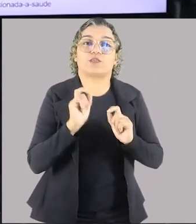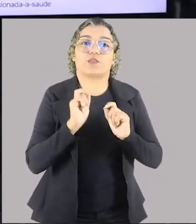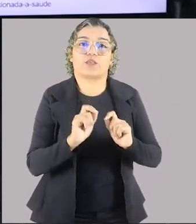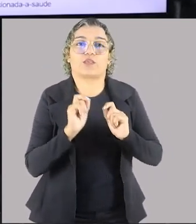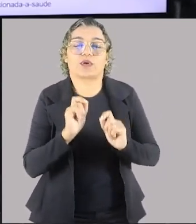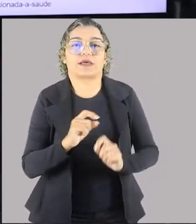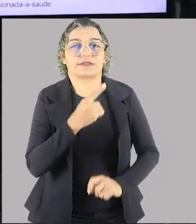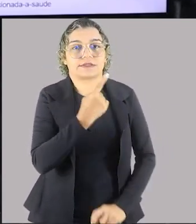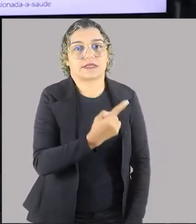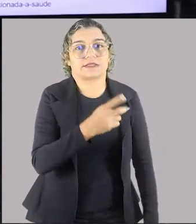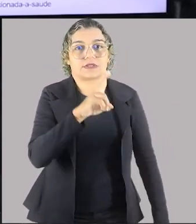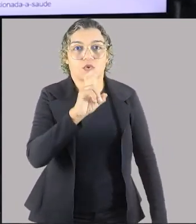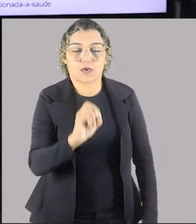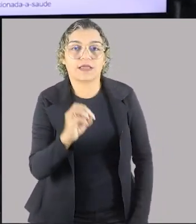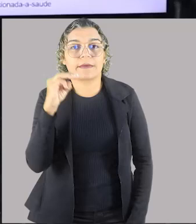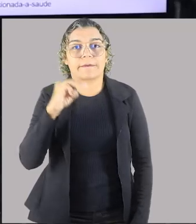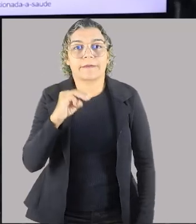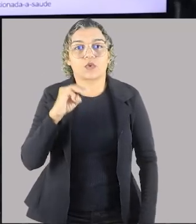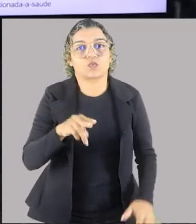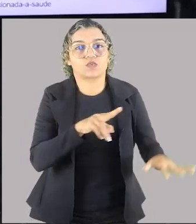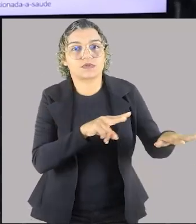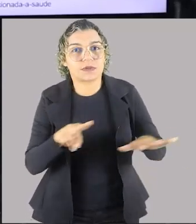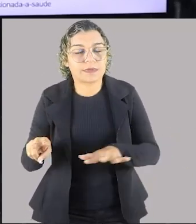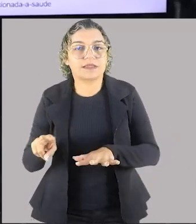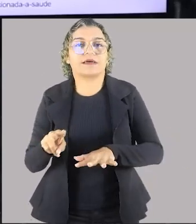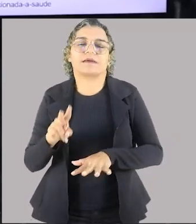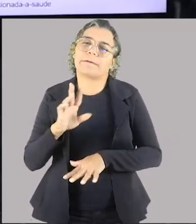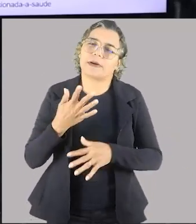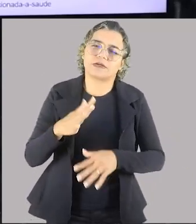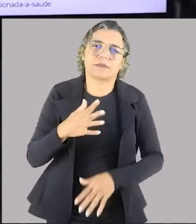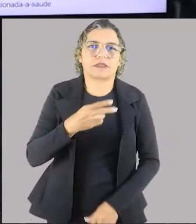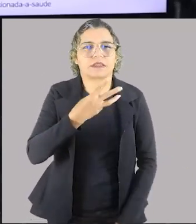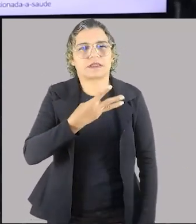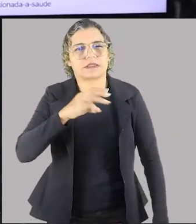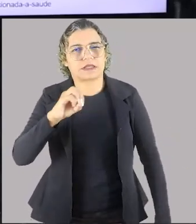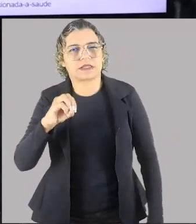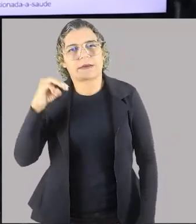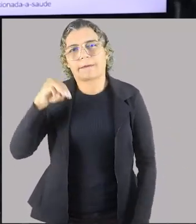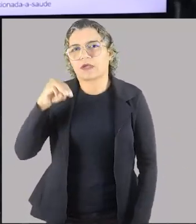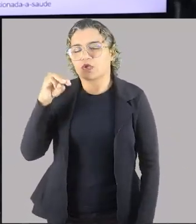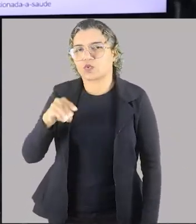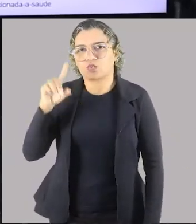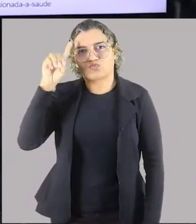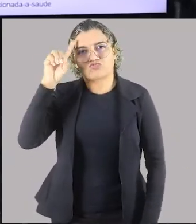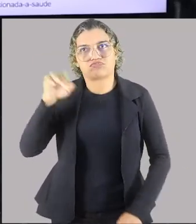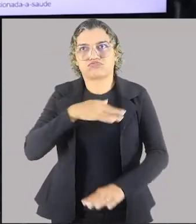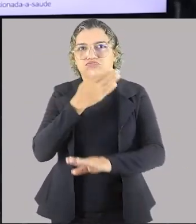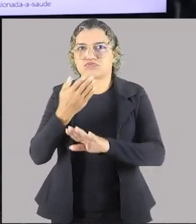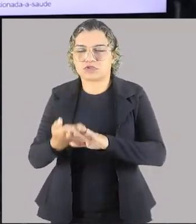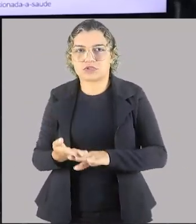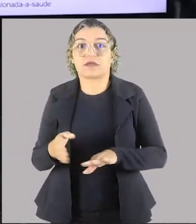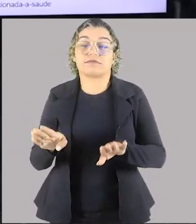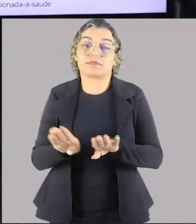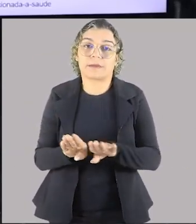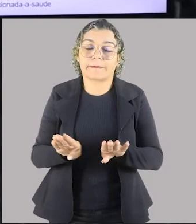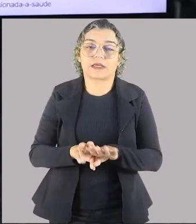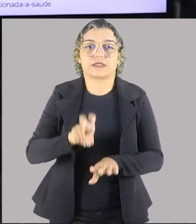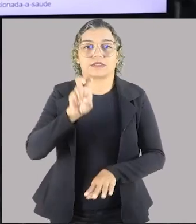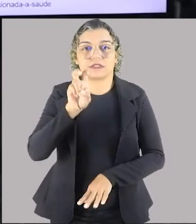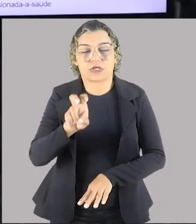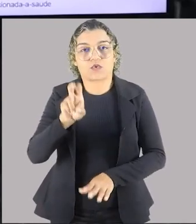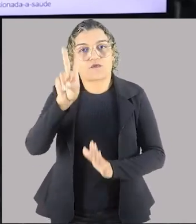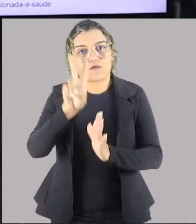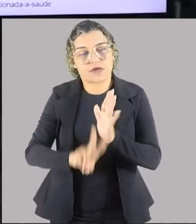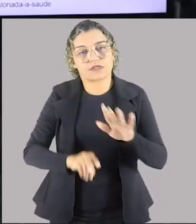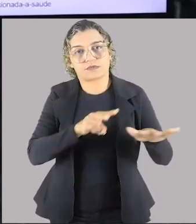esses 150 minutos semanais, que vai dar em média de 30 minutos por dia, 5 vezes na semana.